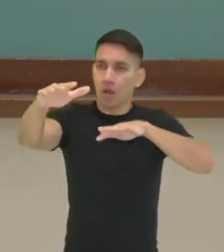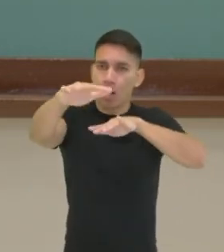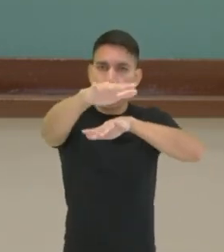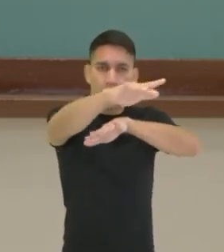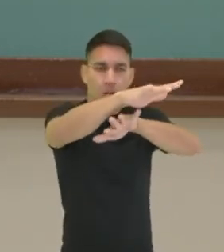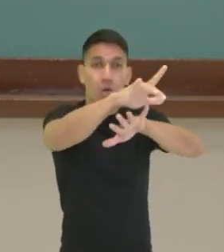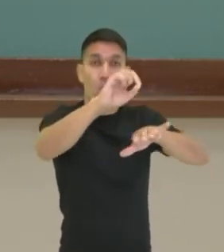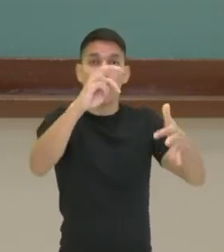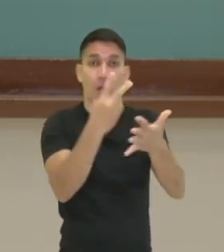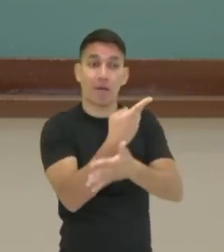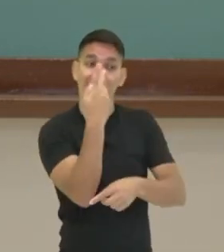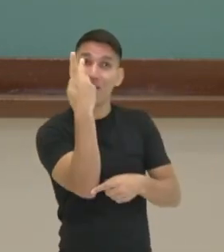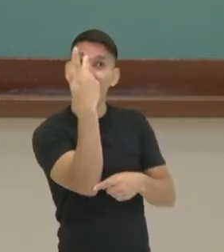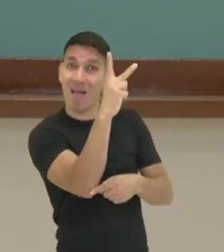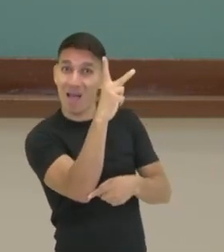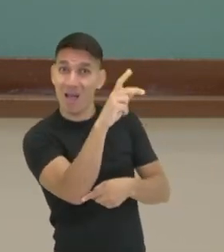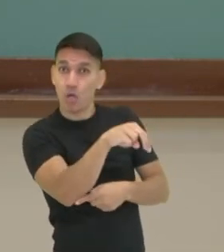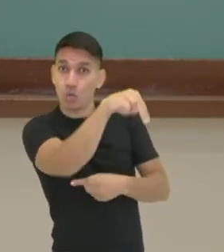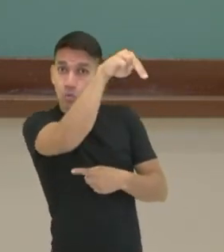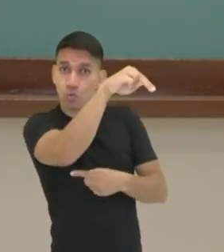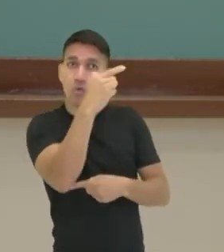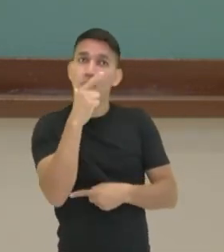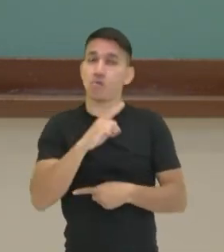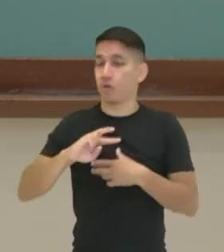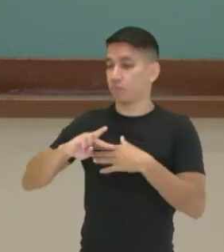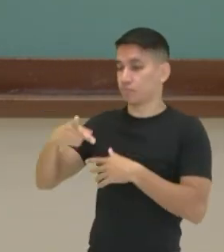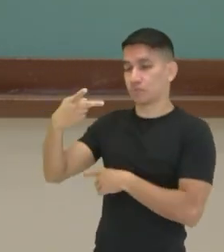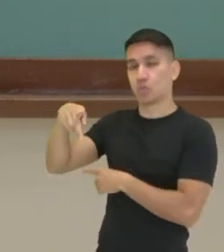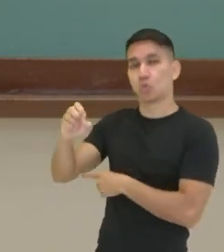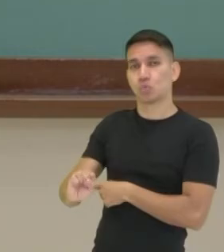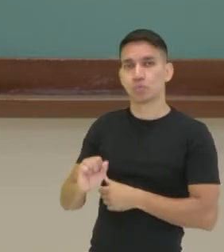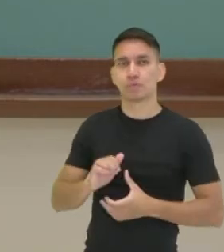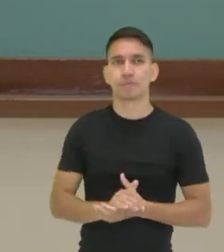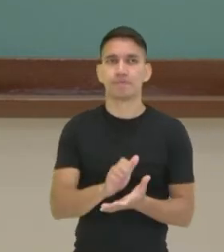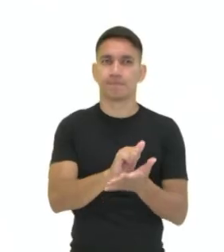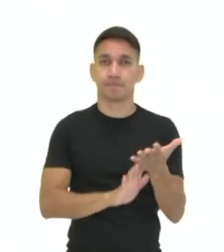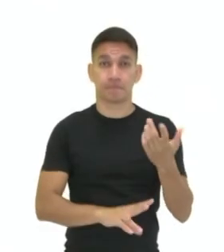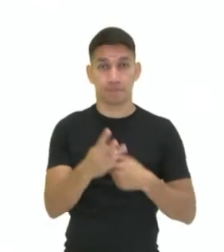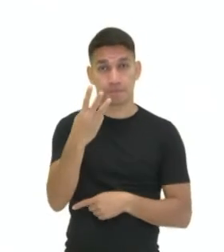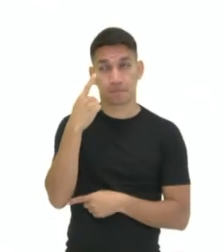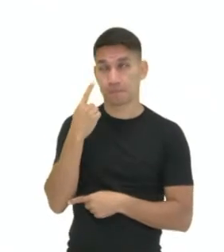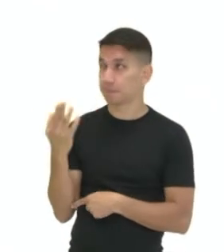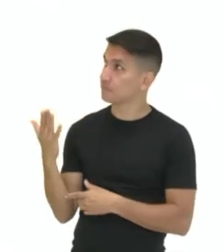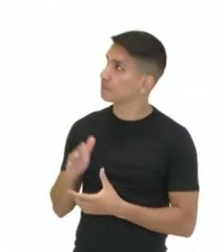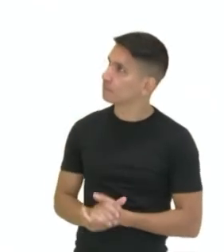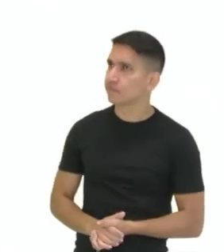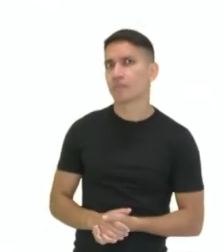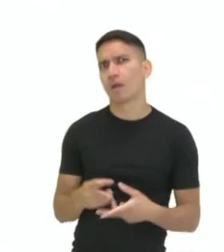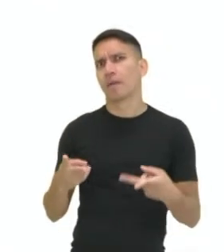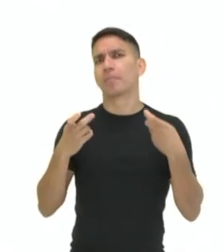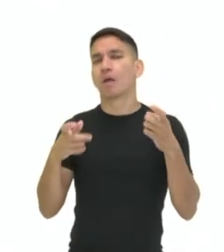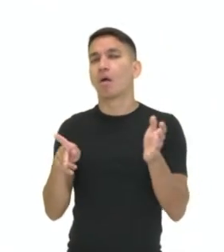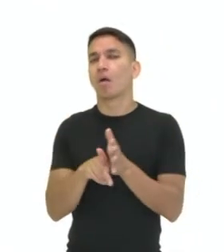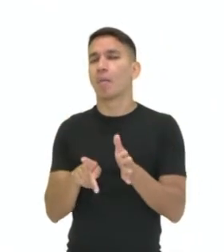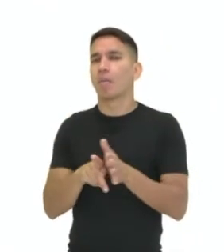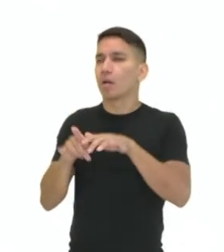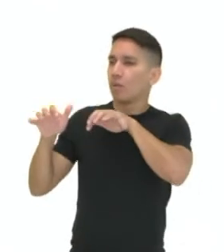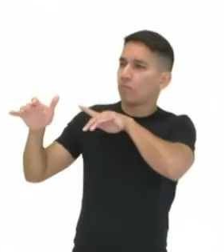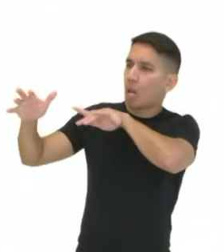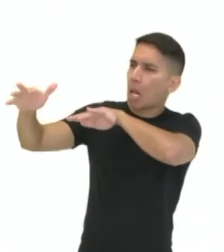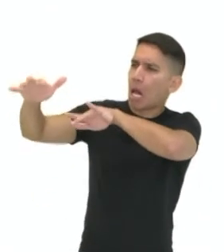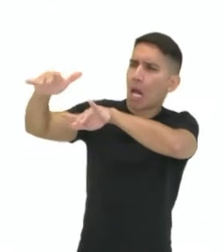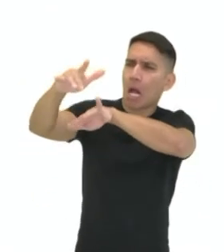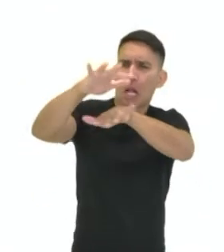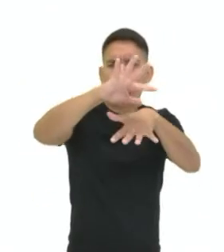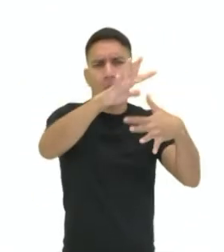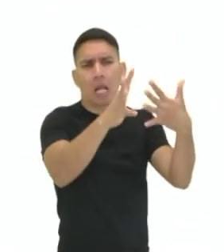na Amazônia impacta aqui o sul do Brasil. Ok? Terceira atividade, gente. Considerando as correntes de ar da floresta